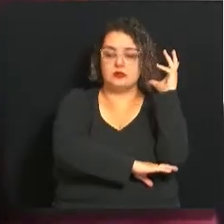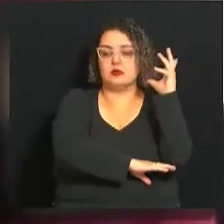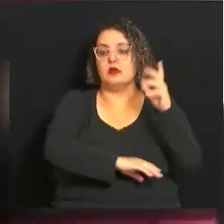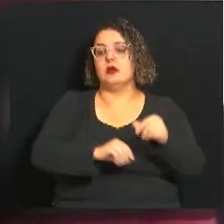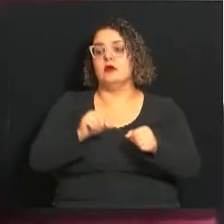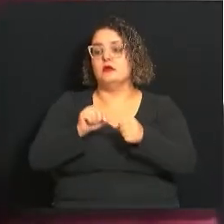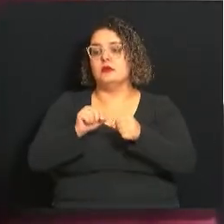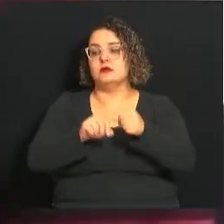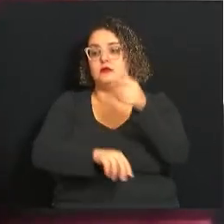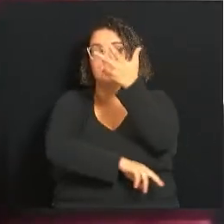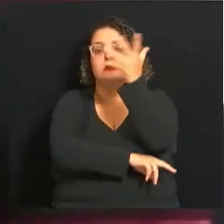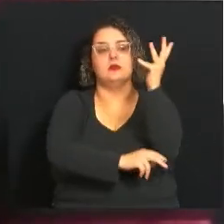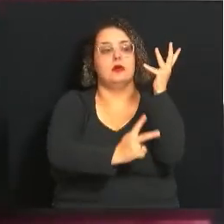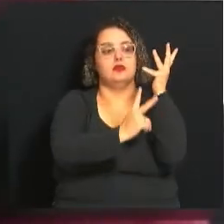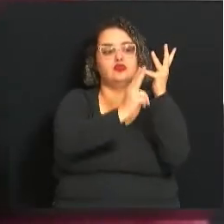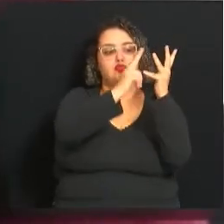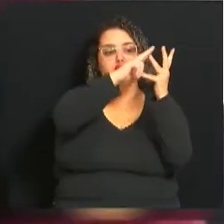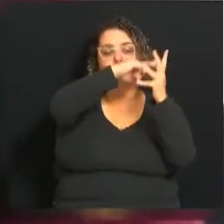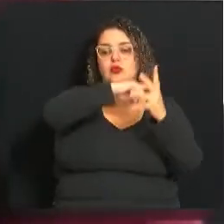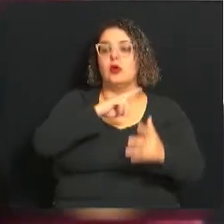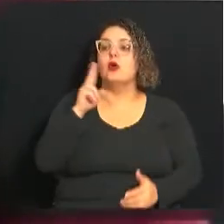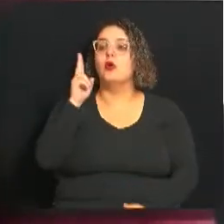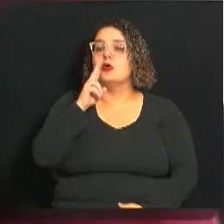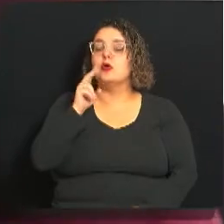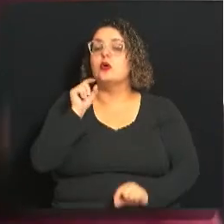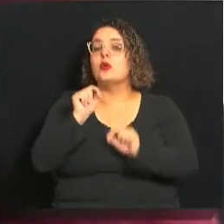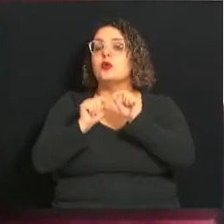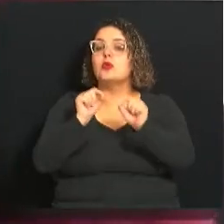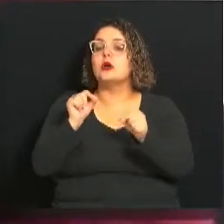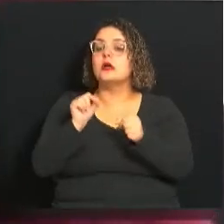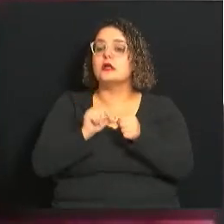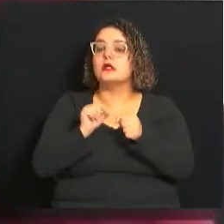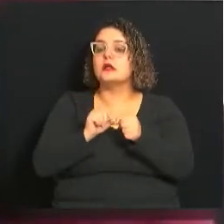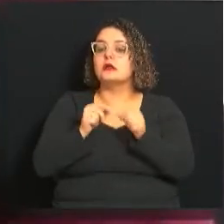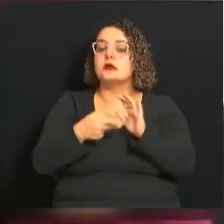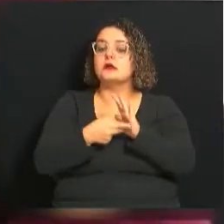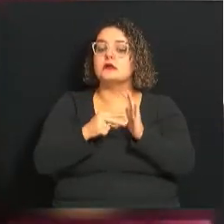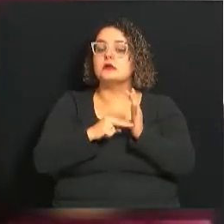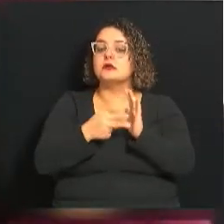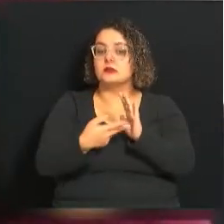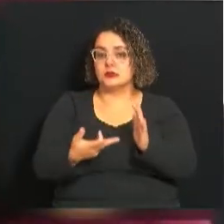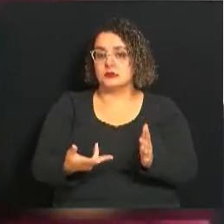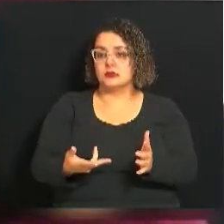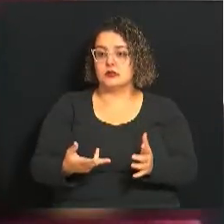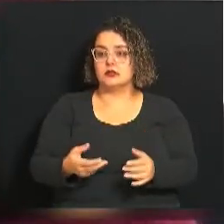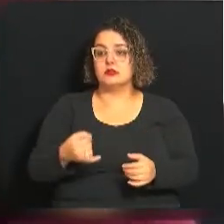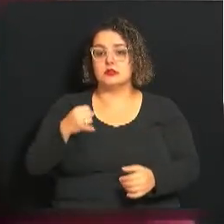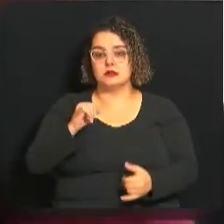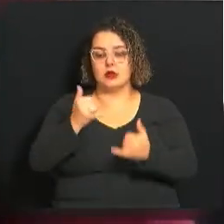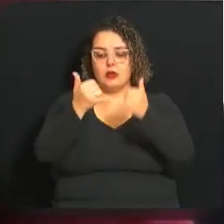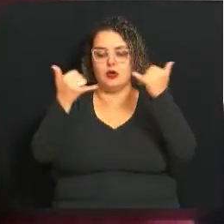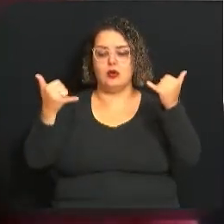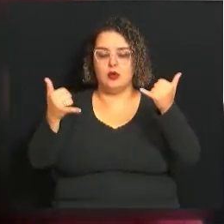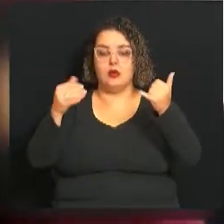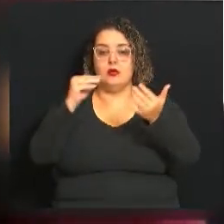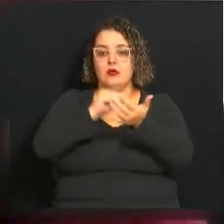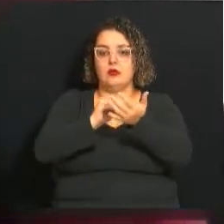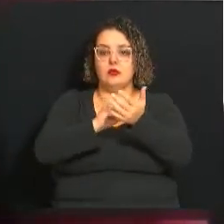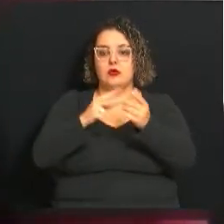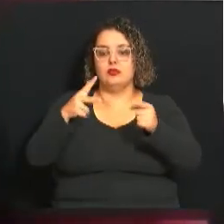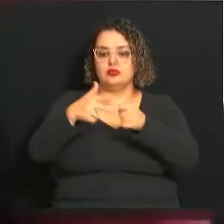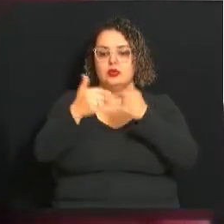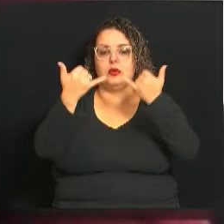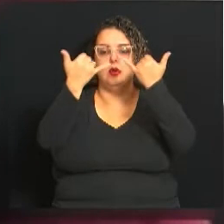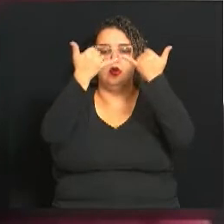podas emergenciais. O que é uma poda emergencial? Se nós nos deparamos com a falta de energia provocada por árvore, que tenha